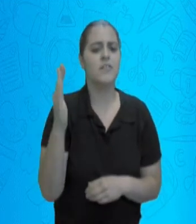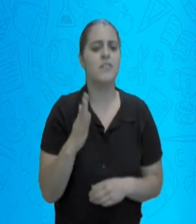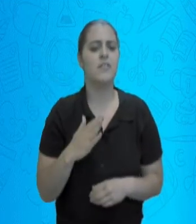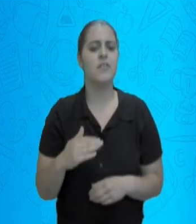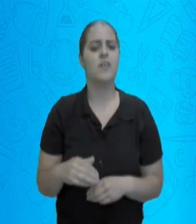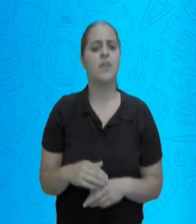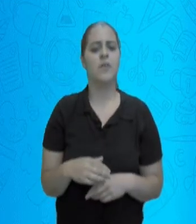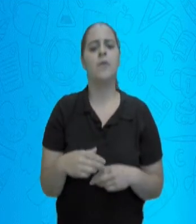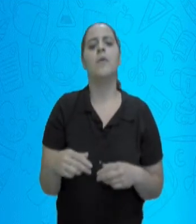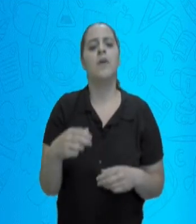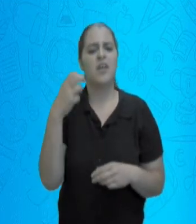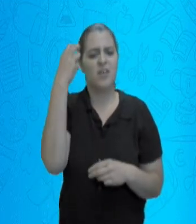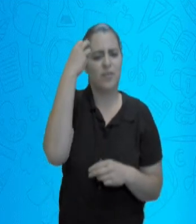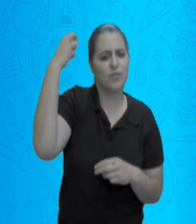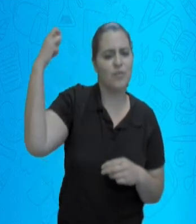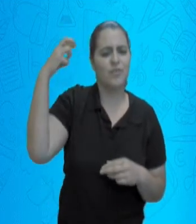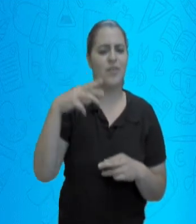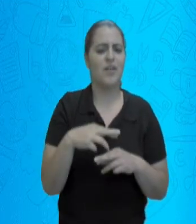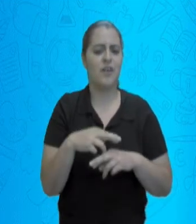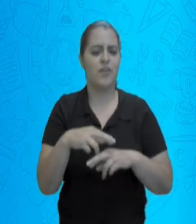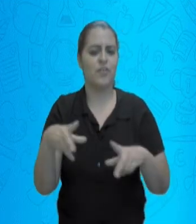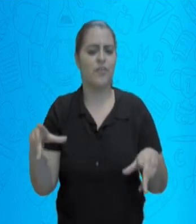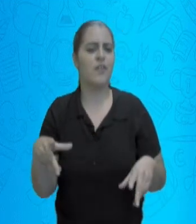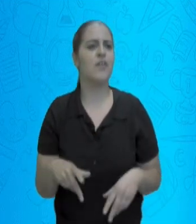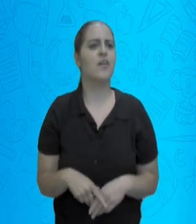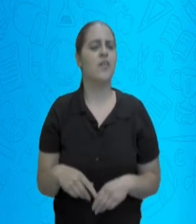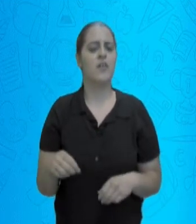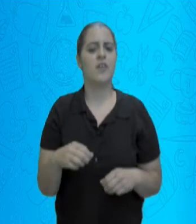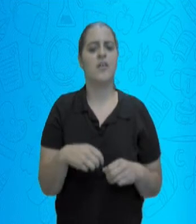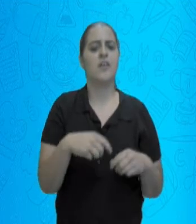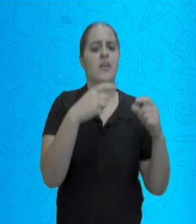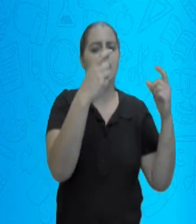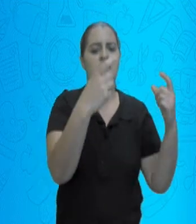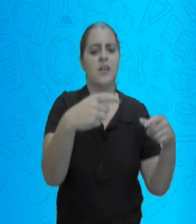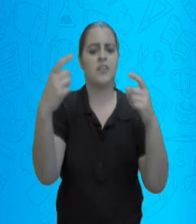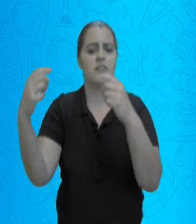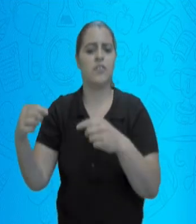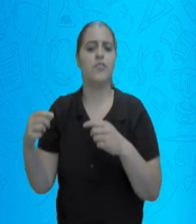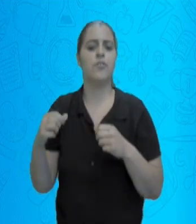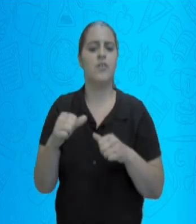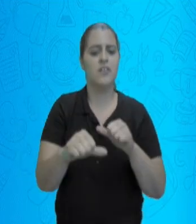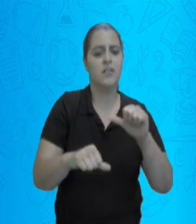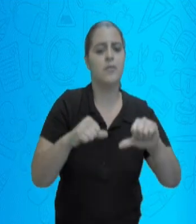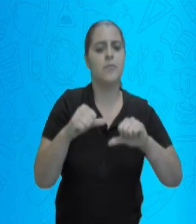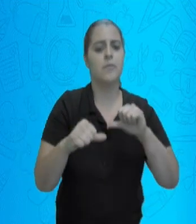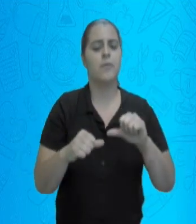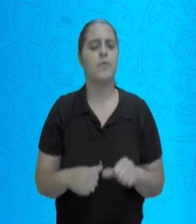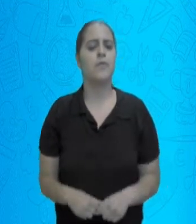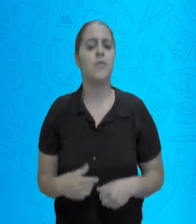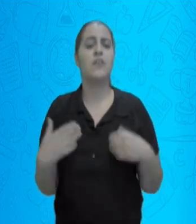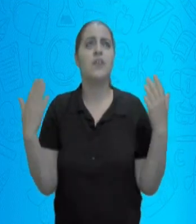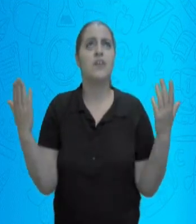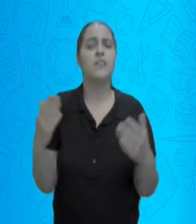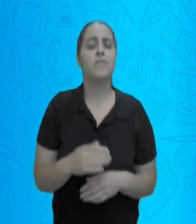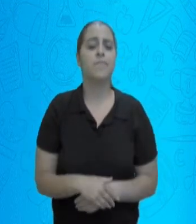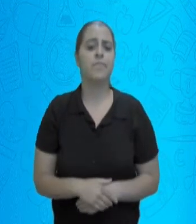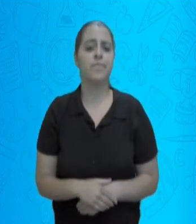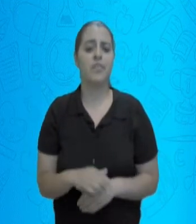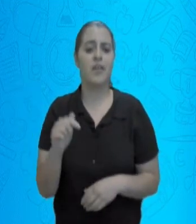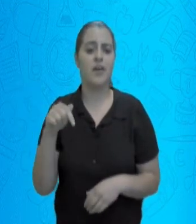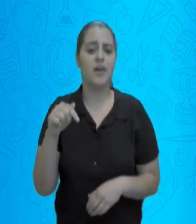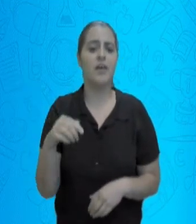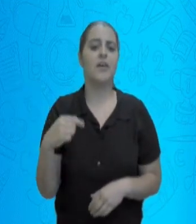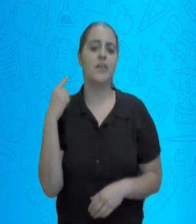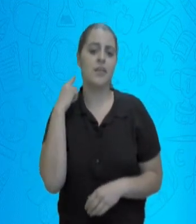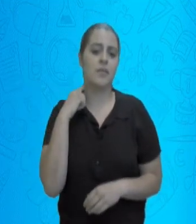uma diversidade muito grande que muda de região para região. Então, o que isso quer dizer? Aqui em